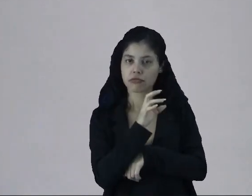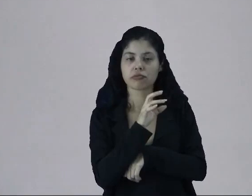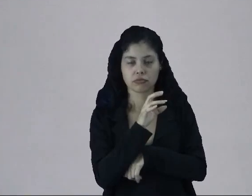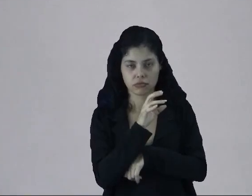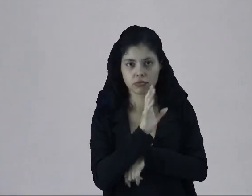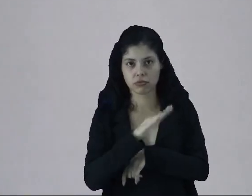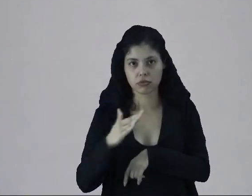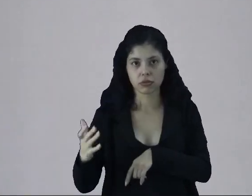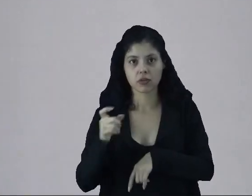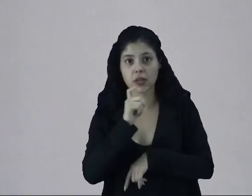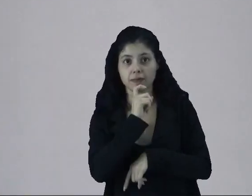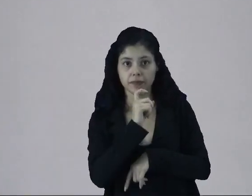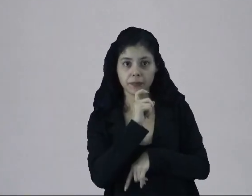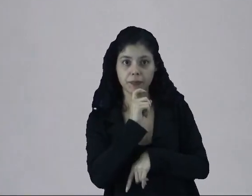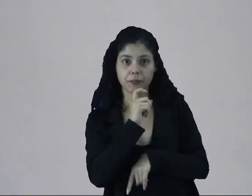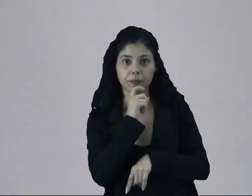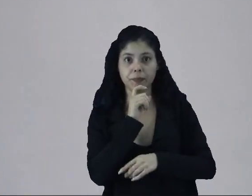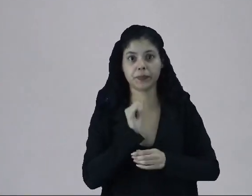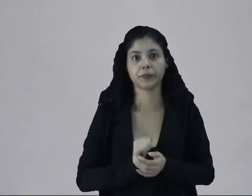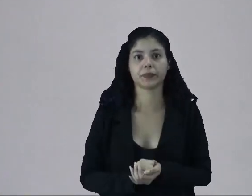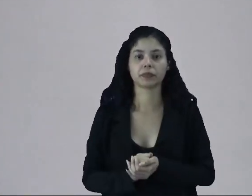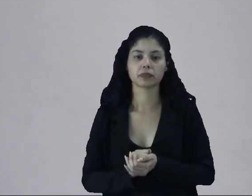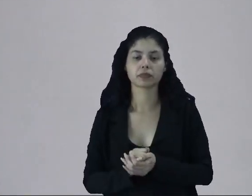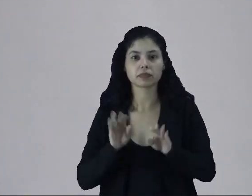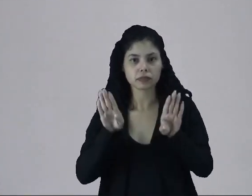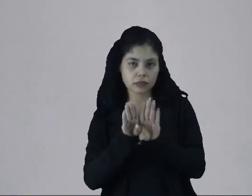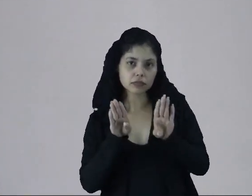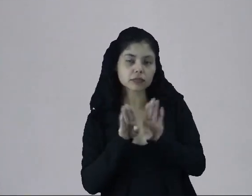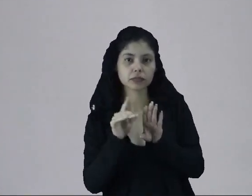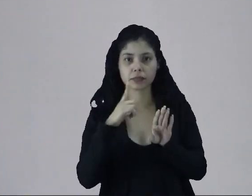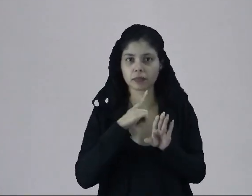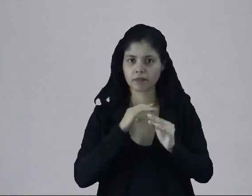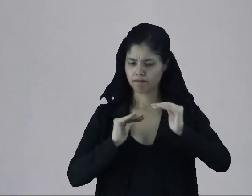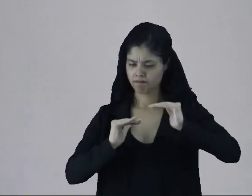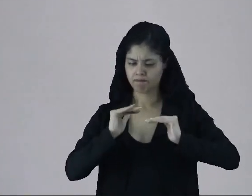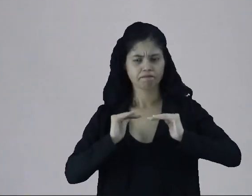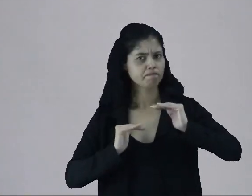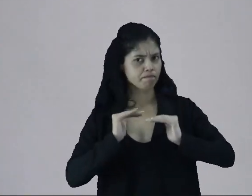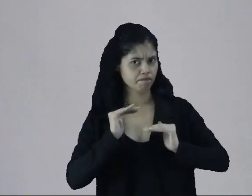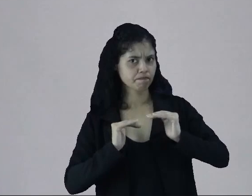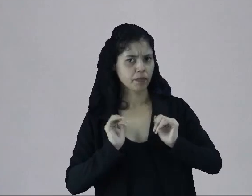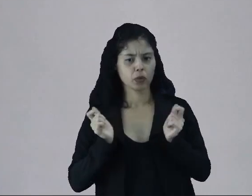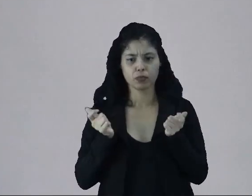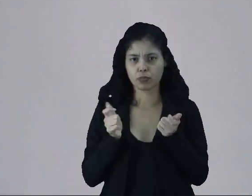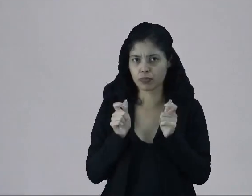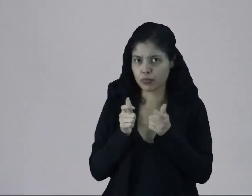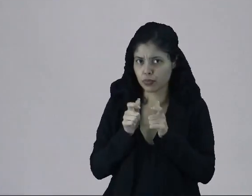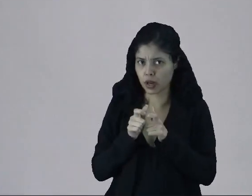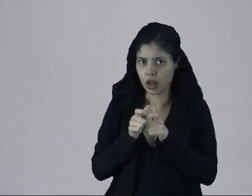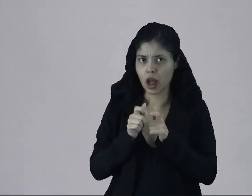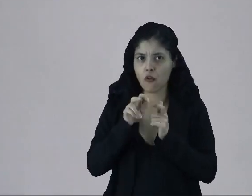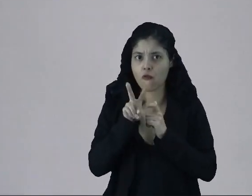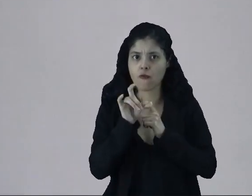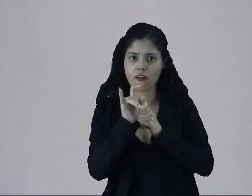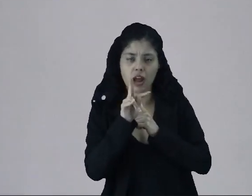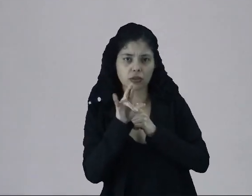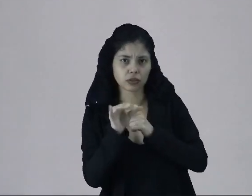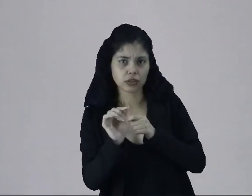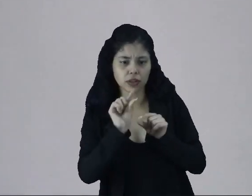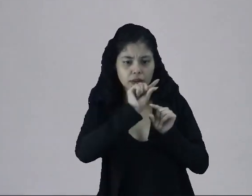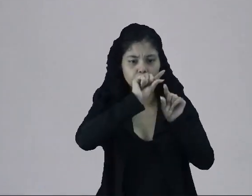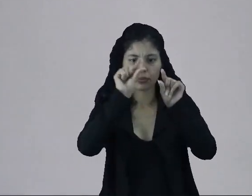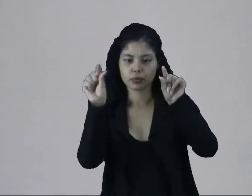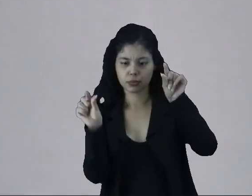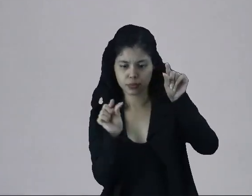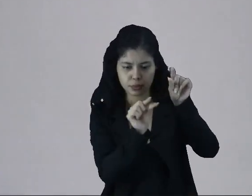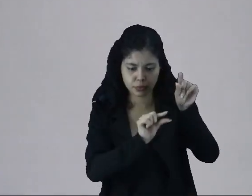E quando está muito frio, o seu corpo tende a manter-se mais contraído, os teus vasos sanguíneos, as tuas